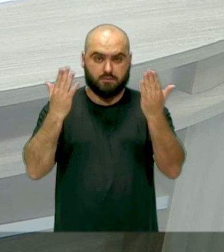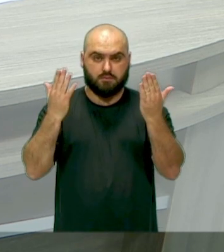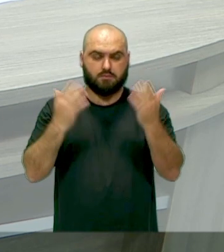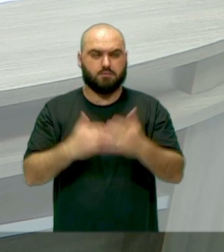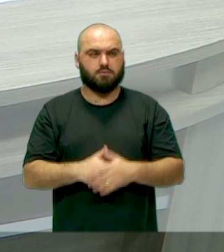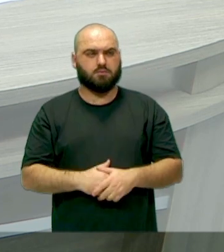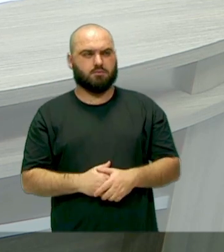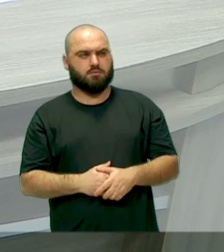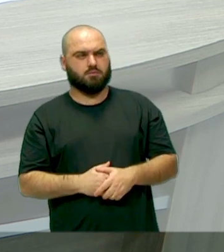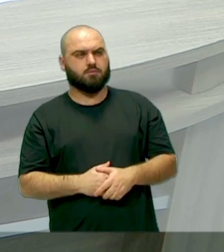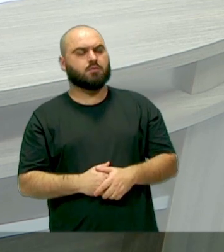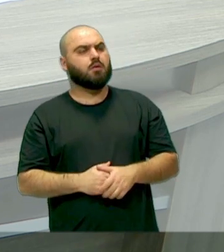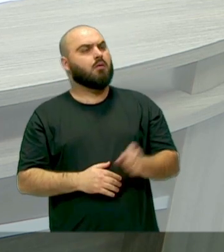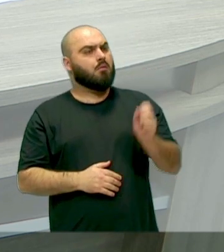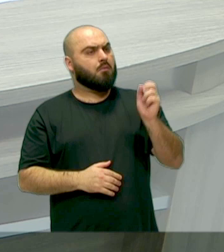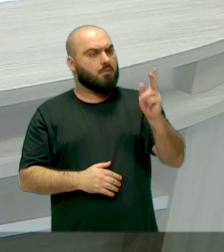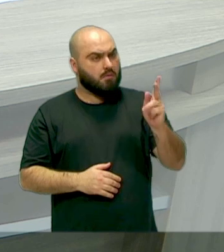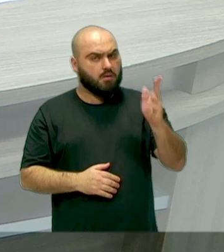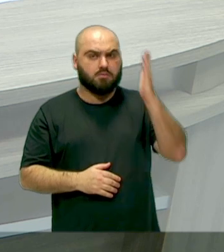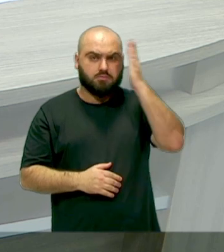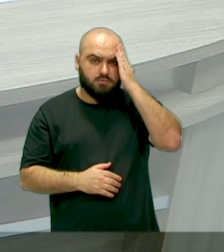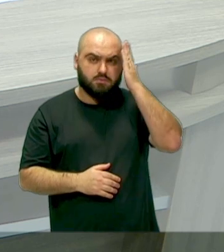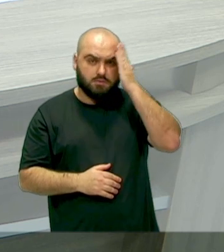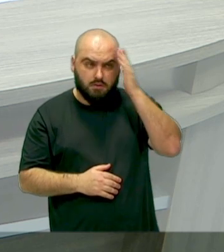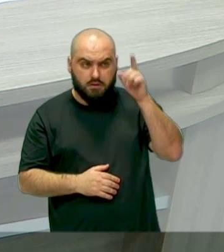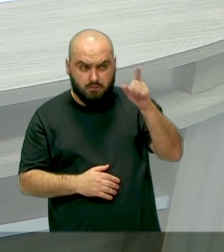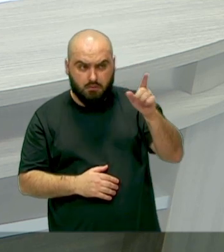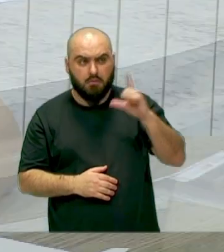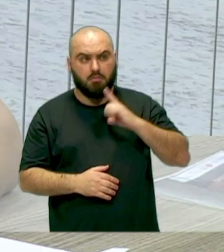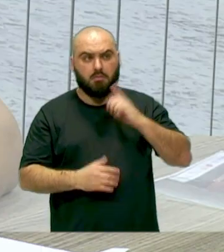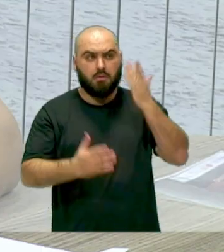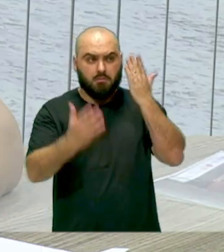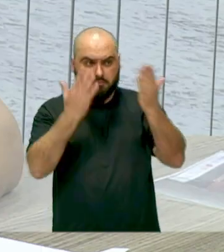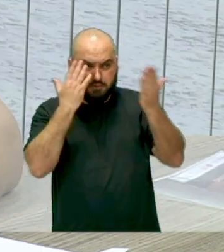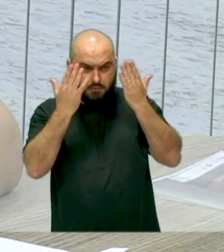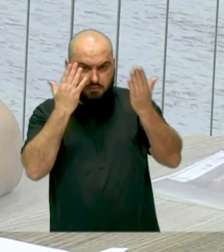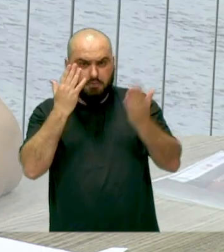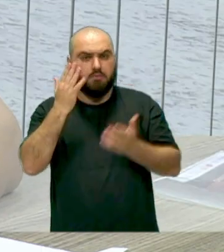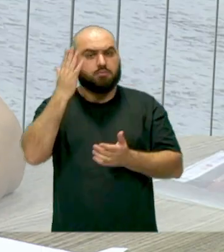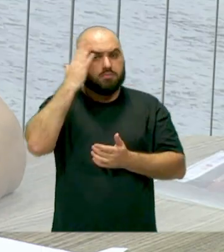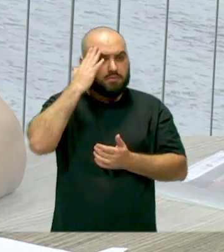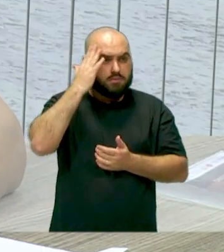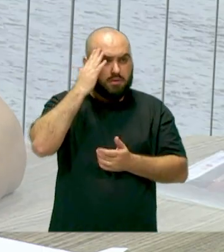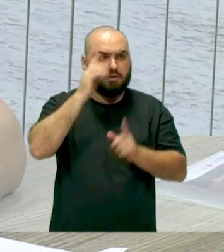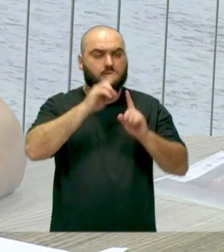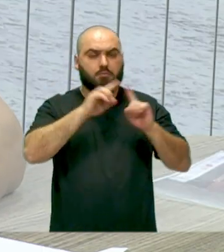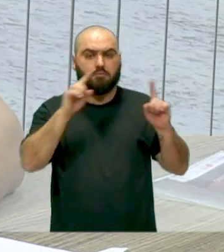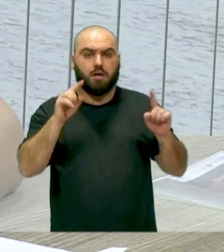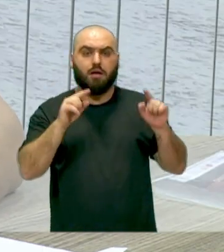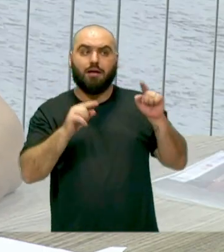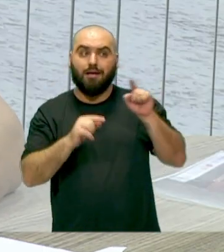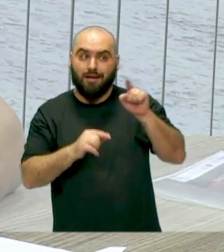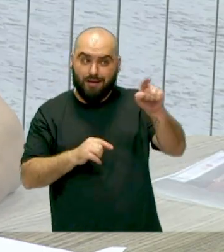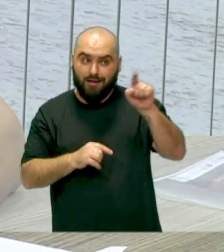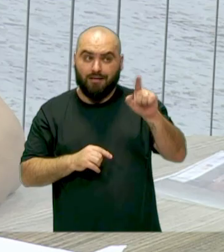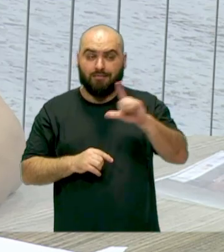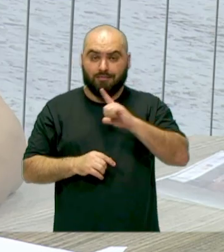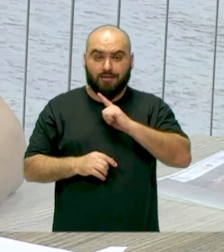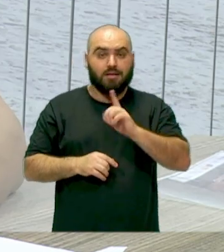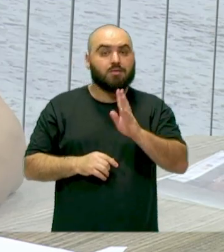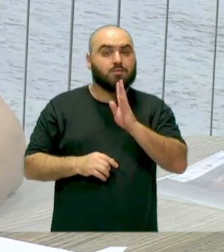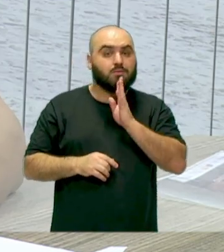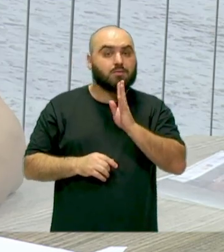com ele, tudo bem, eu sei que vocês têm psicóloga, eu sei que vocês fazem formação, mas ela tem o